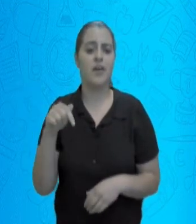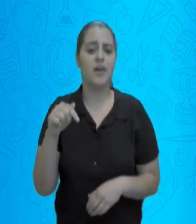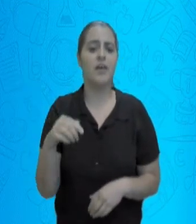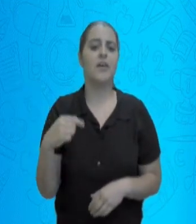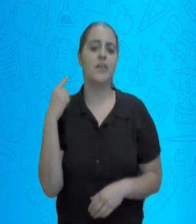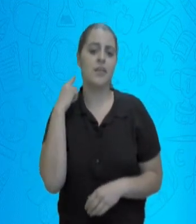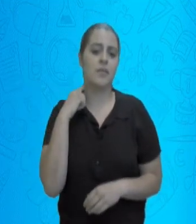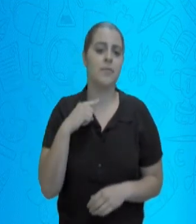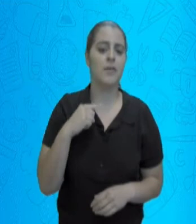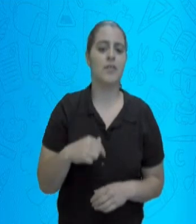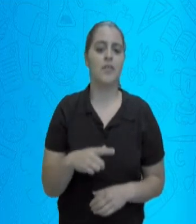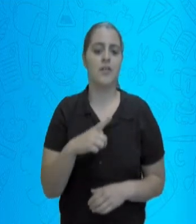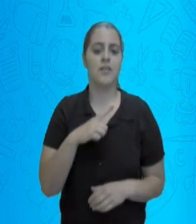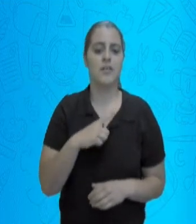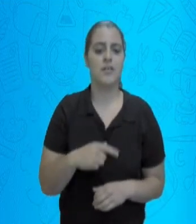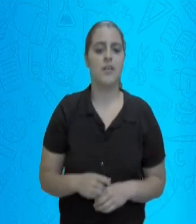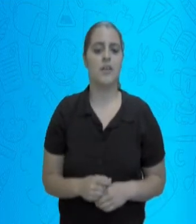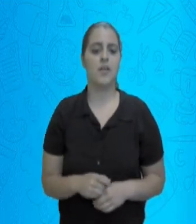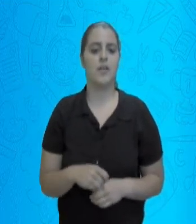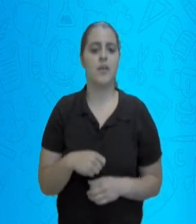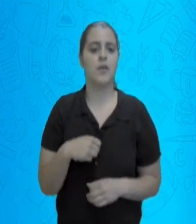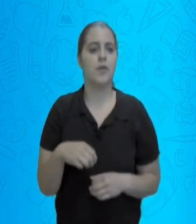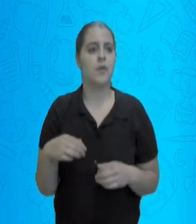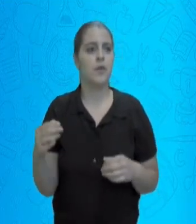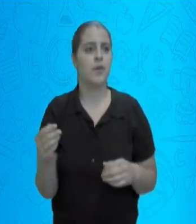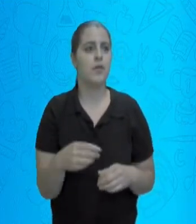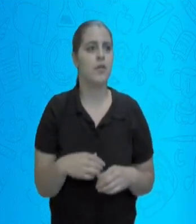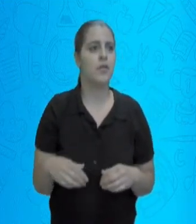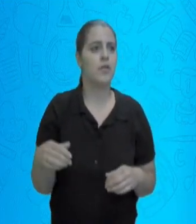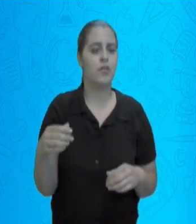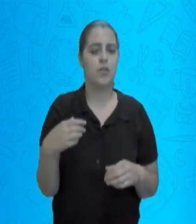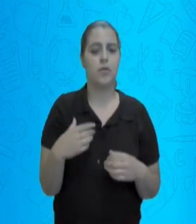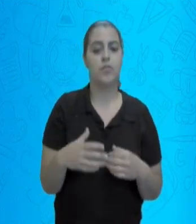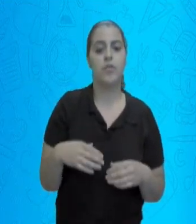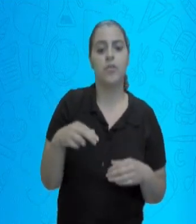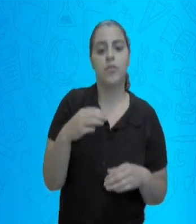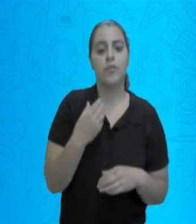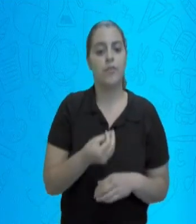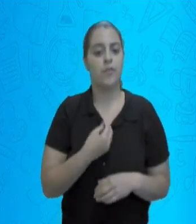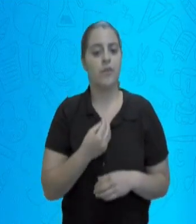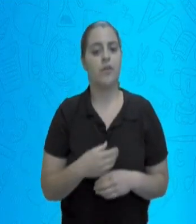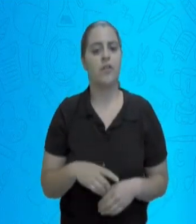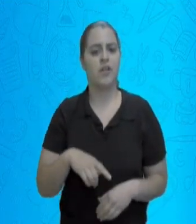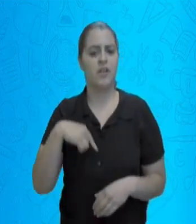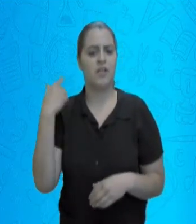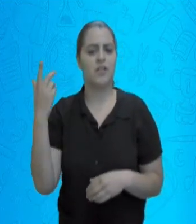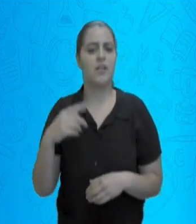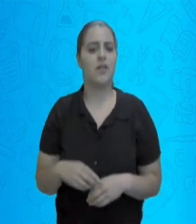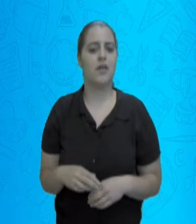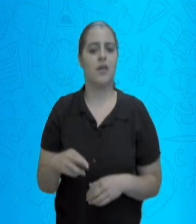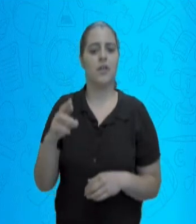Minas Gerais, a gente tem uma determinada situação, as pessoas têm um estilo de vida. Lá no